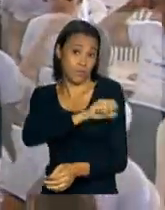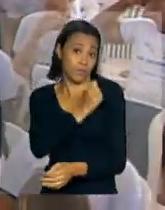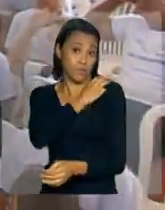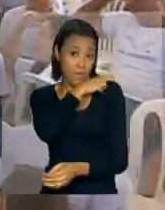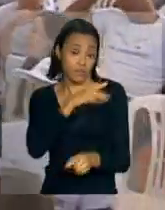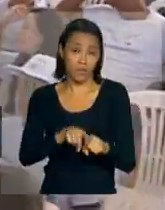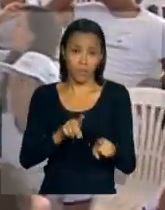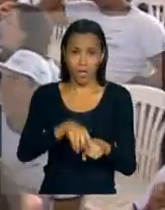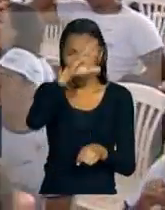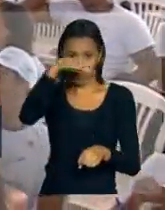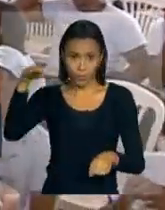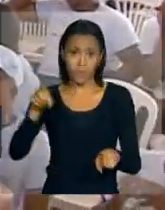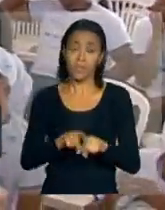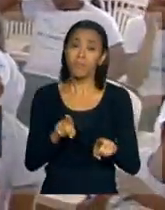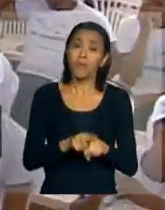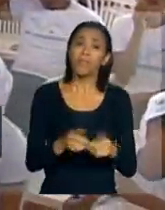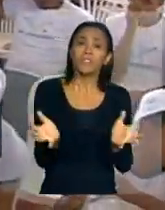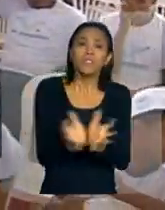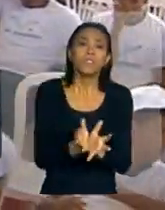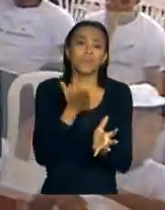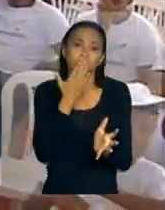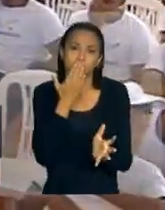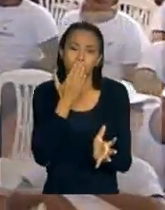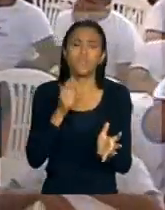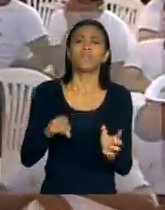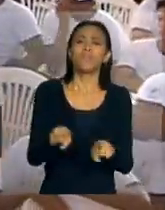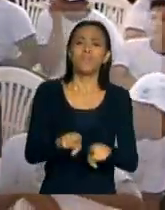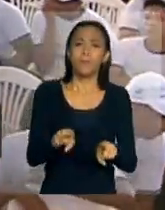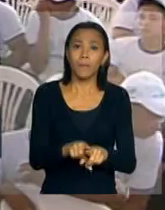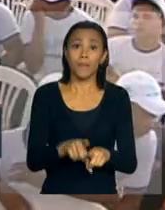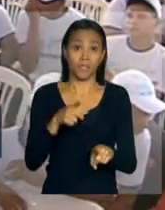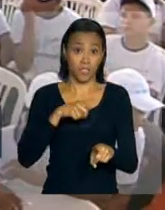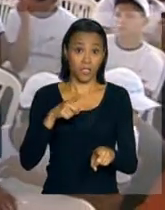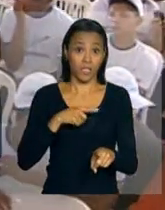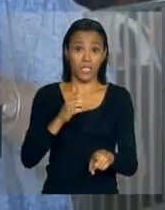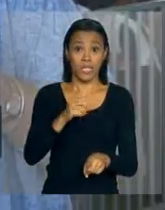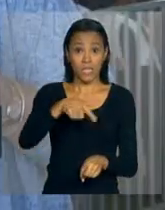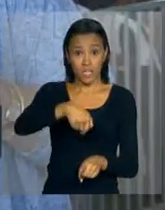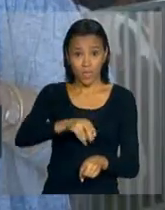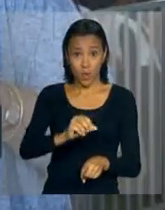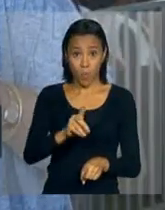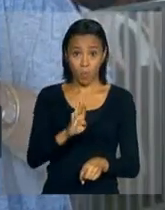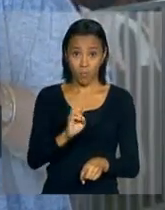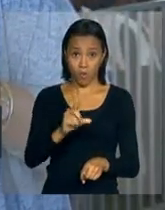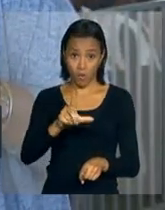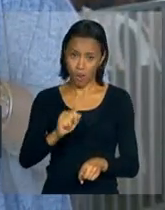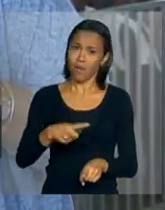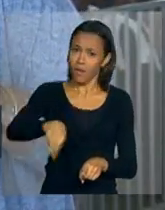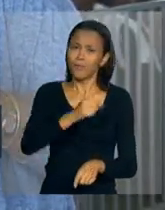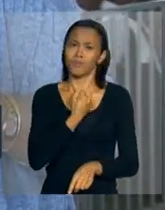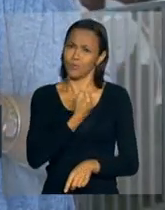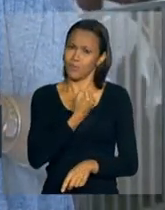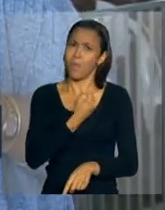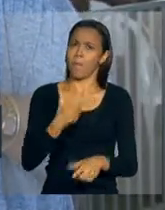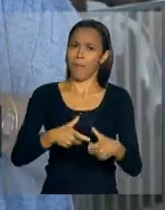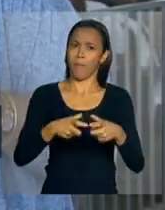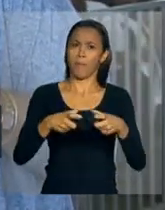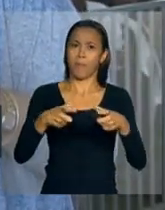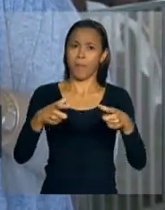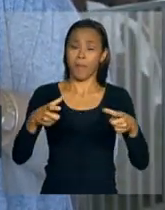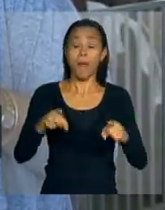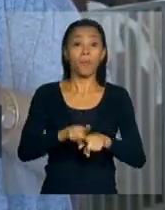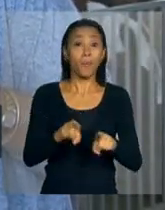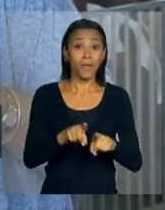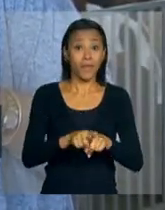e adultos de aldeias indígenas e também de Comunidades Quilombolas esse número Deve ser ainda maior no próximo ano porque